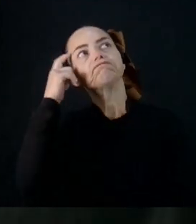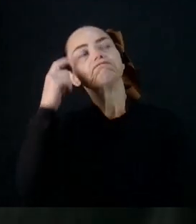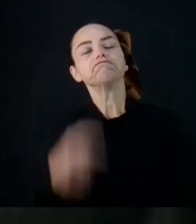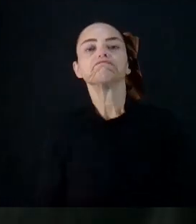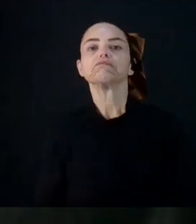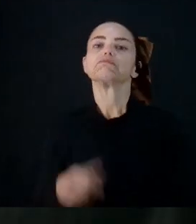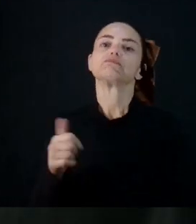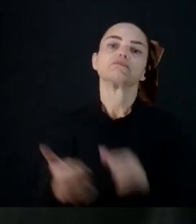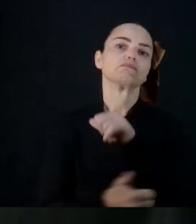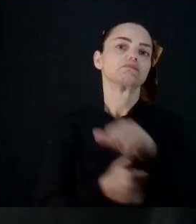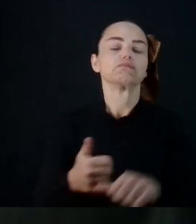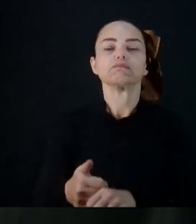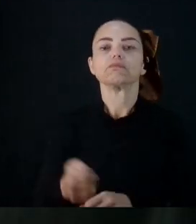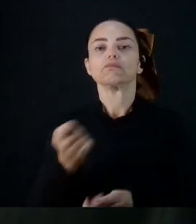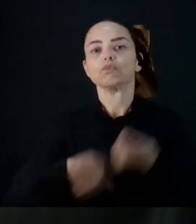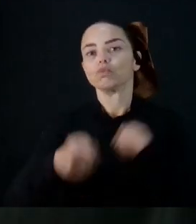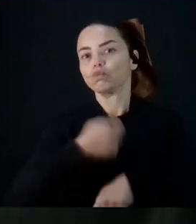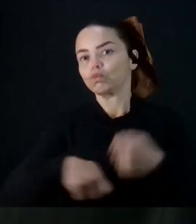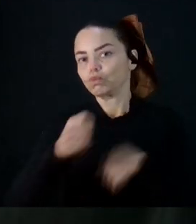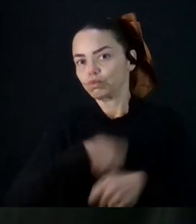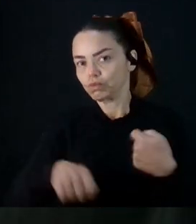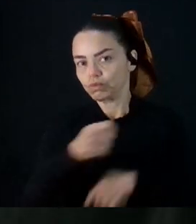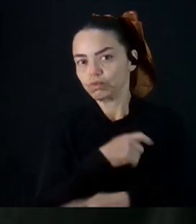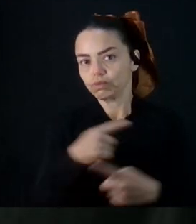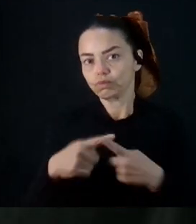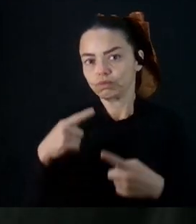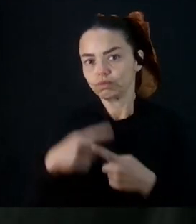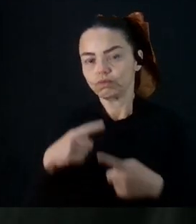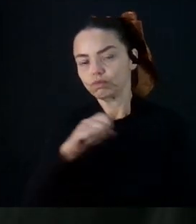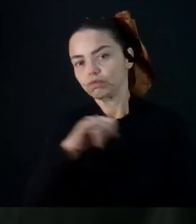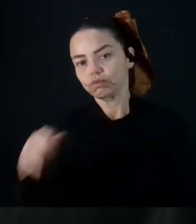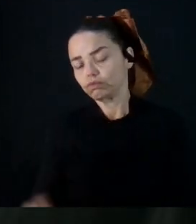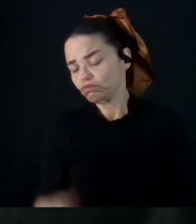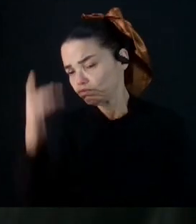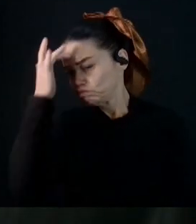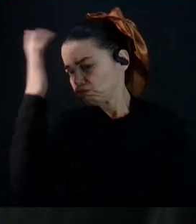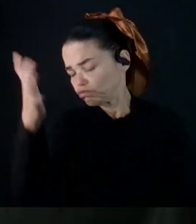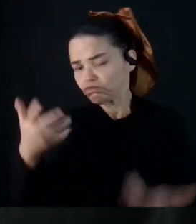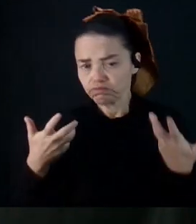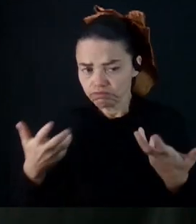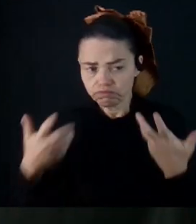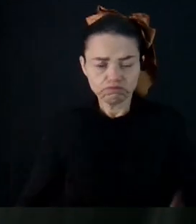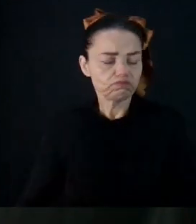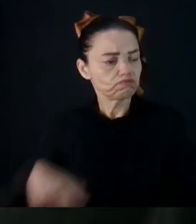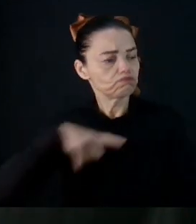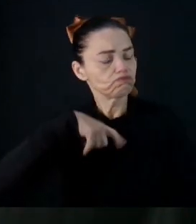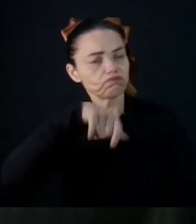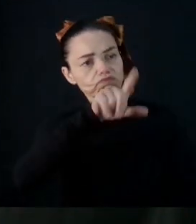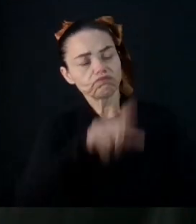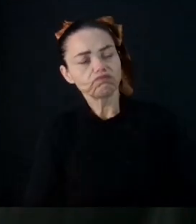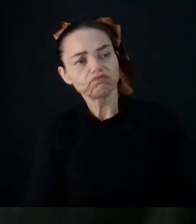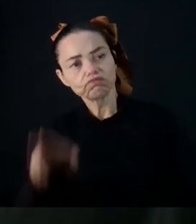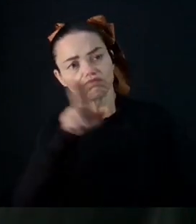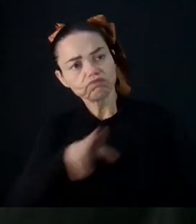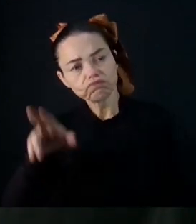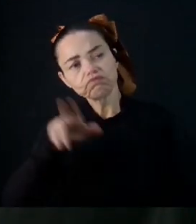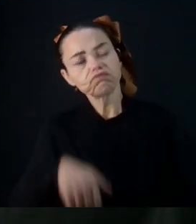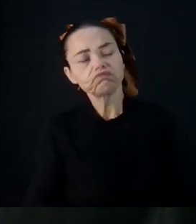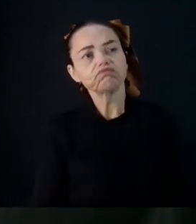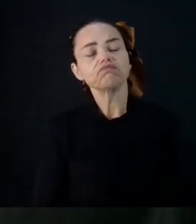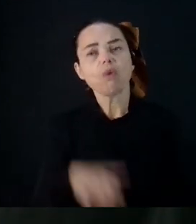da economia, não é? Porque se é tão fácil, se eu quero, eu tenho, eu vou lá, eu utilizo, e aí eu